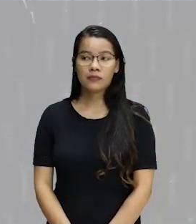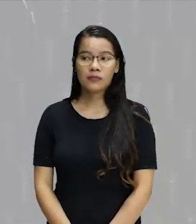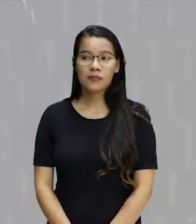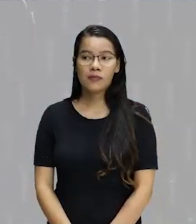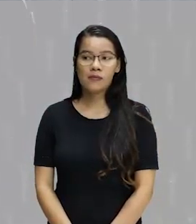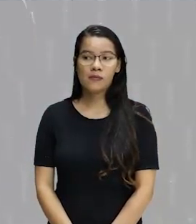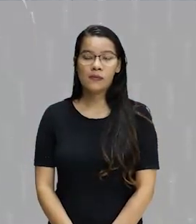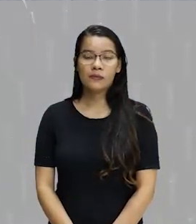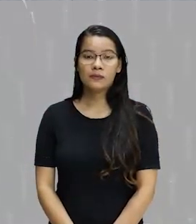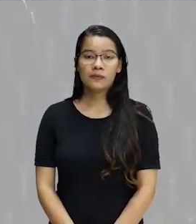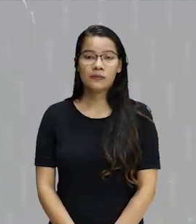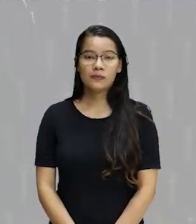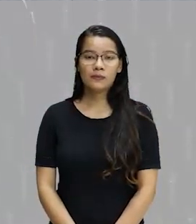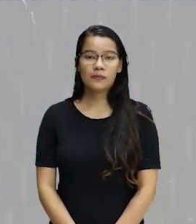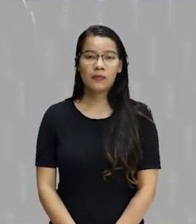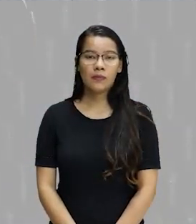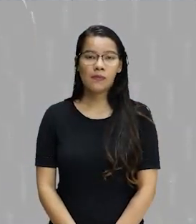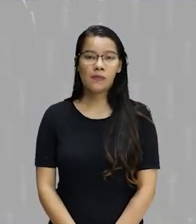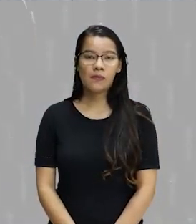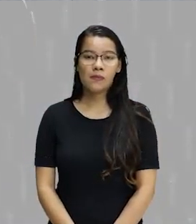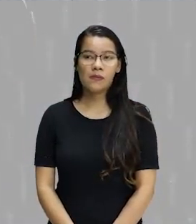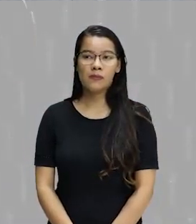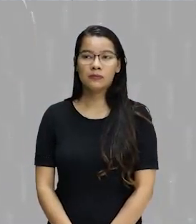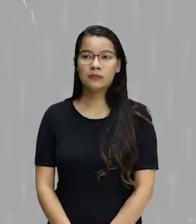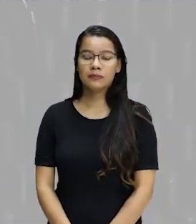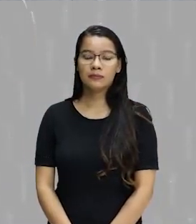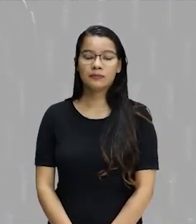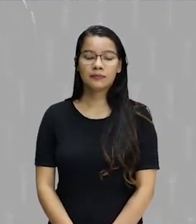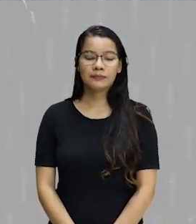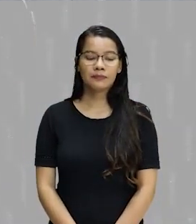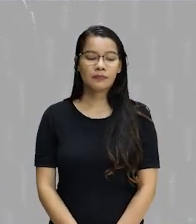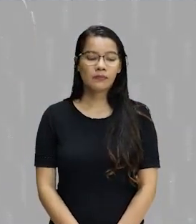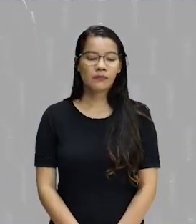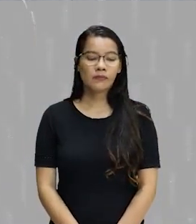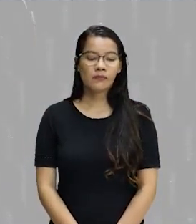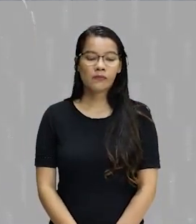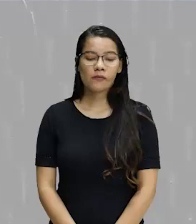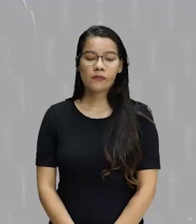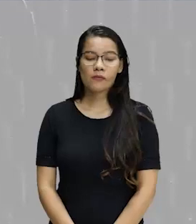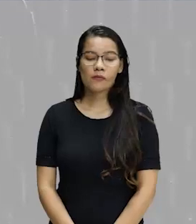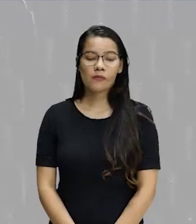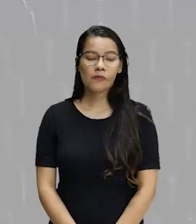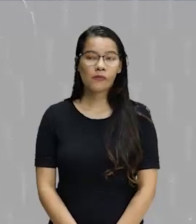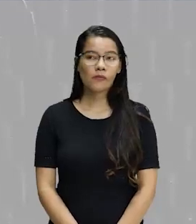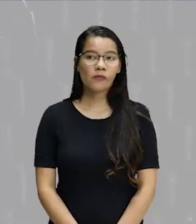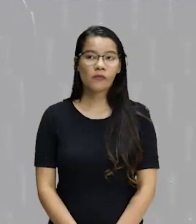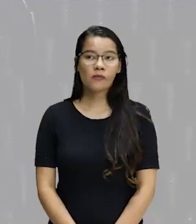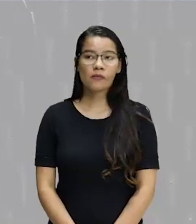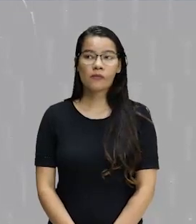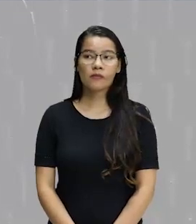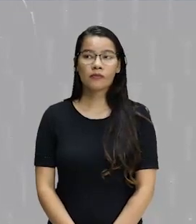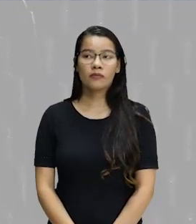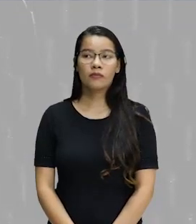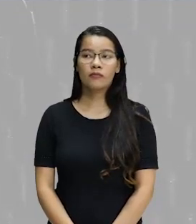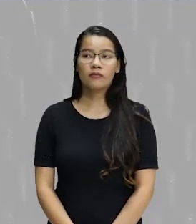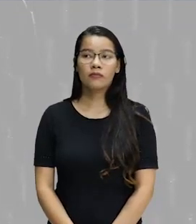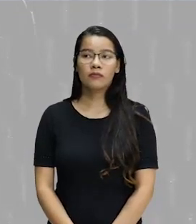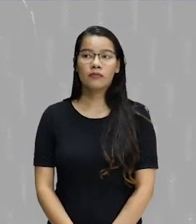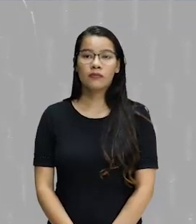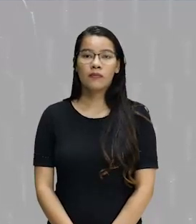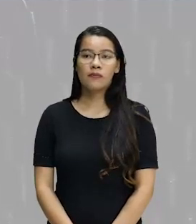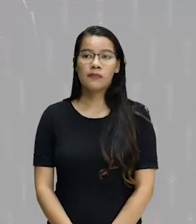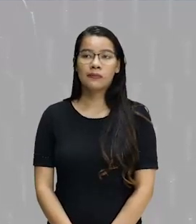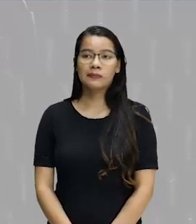Também nós vamos encontrar a glicerina ou o glicerol, certo? Então, é uma gama, é uma